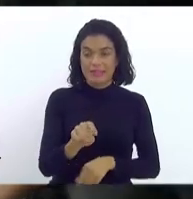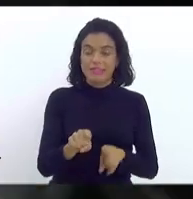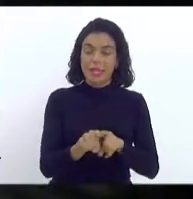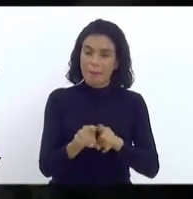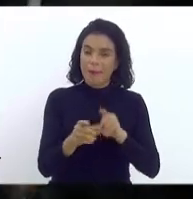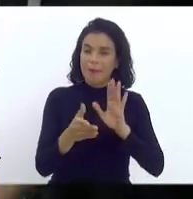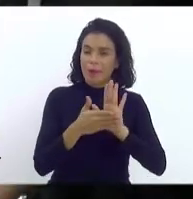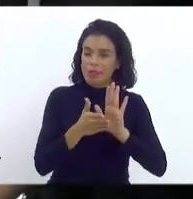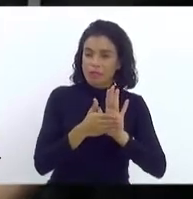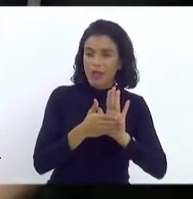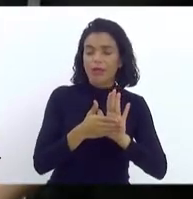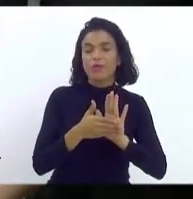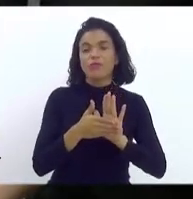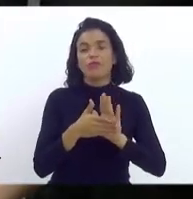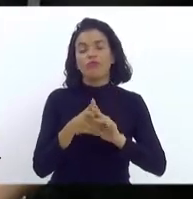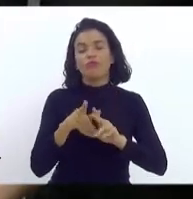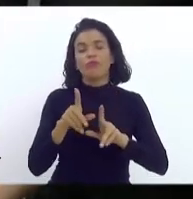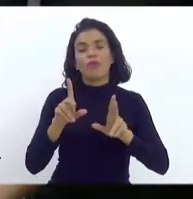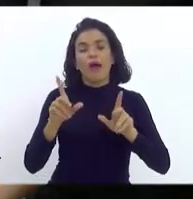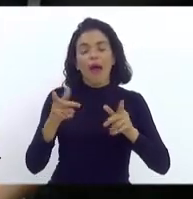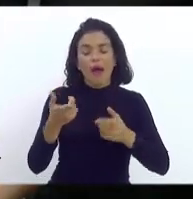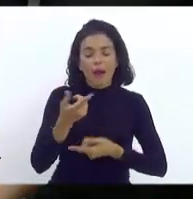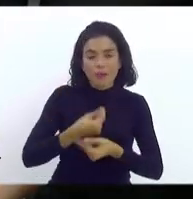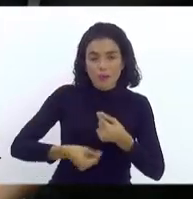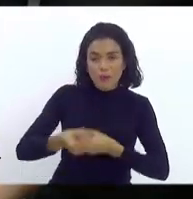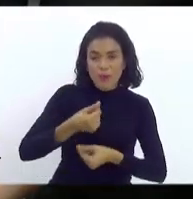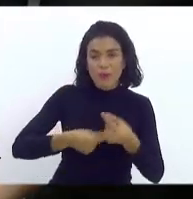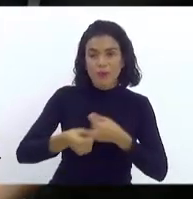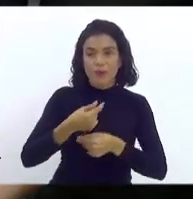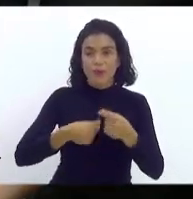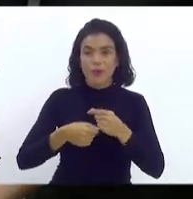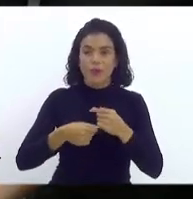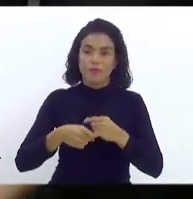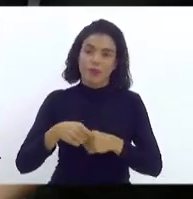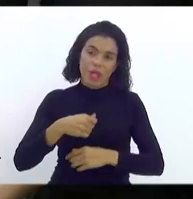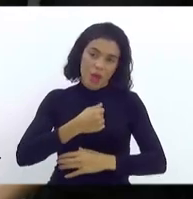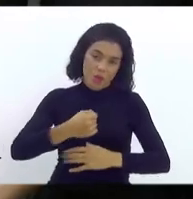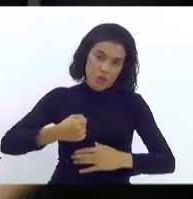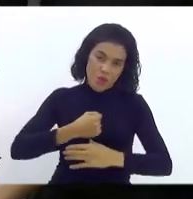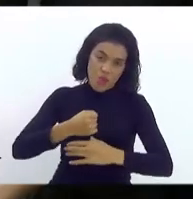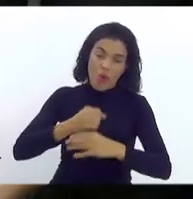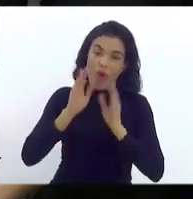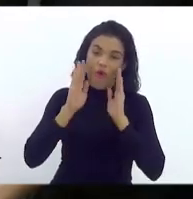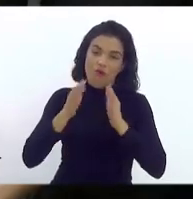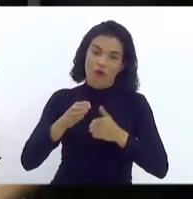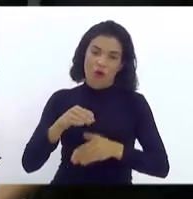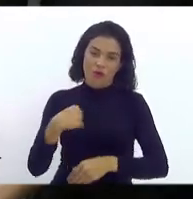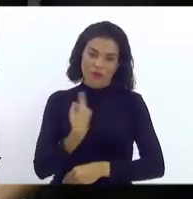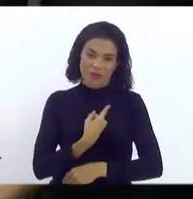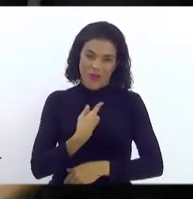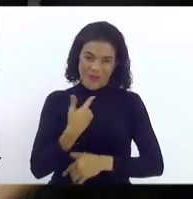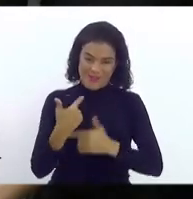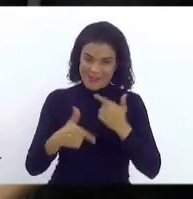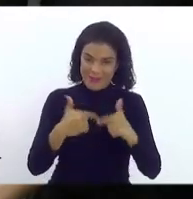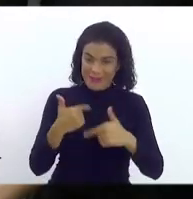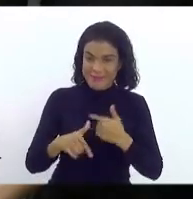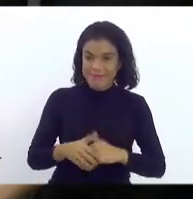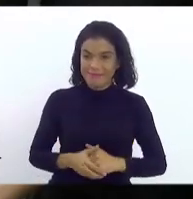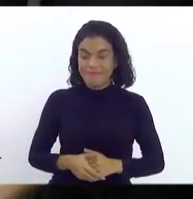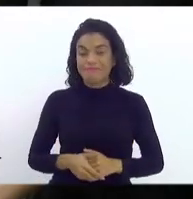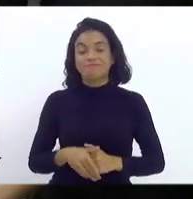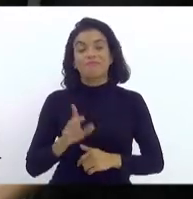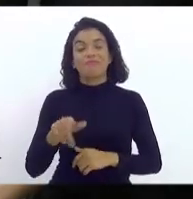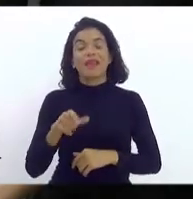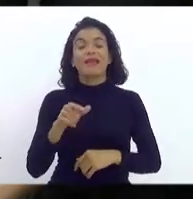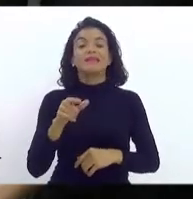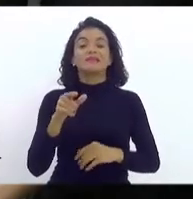projetos também de renda na área de gasistas e gastronomia, que é o foco do nosso negócio. E esses